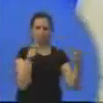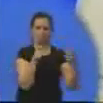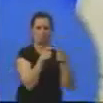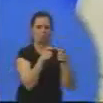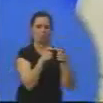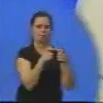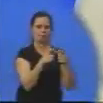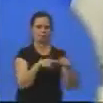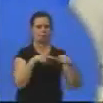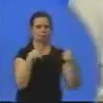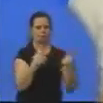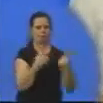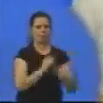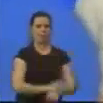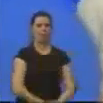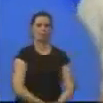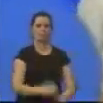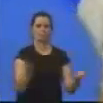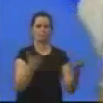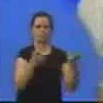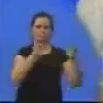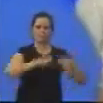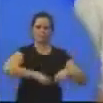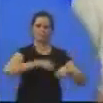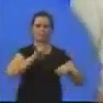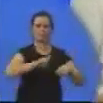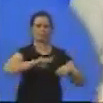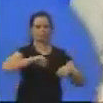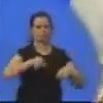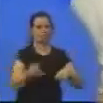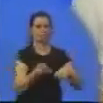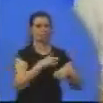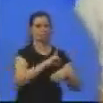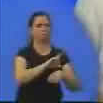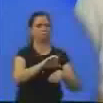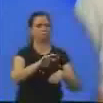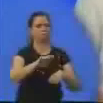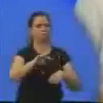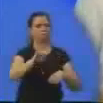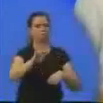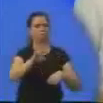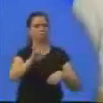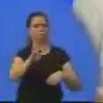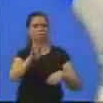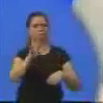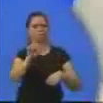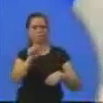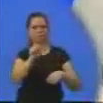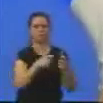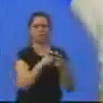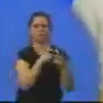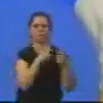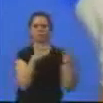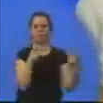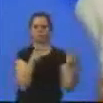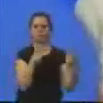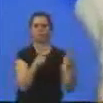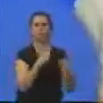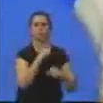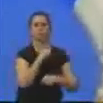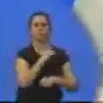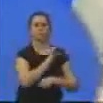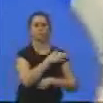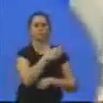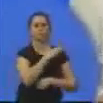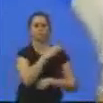a variação. Nós podemos usar a derivada também para crescimento de funções. Então vamos lá. Para estudar o crescimento